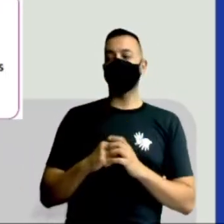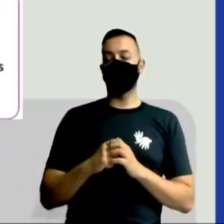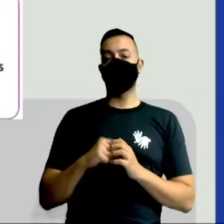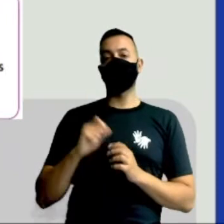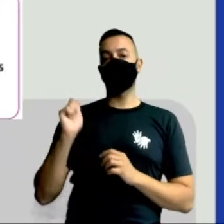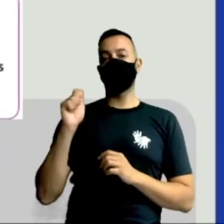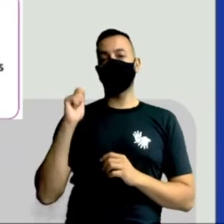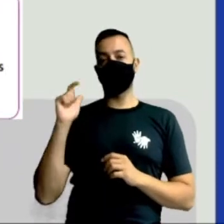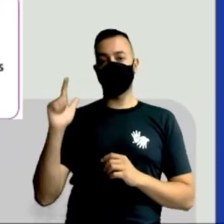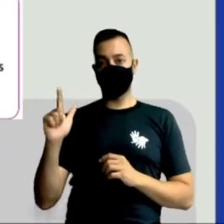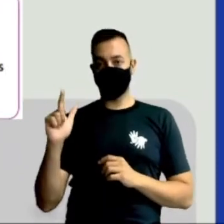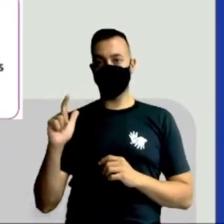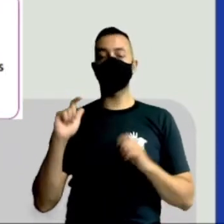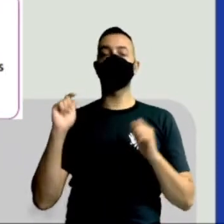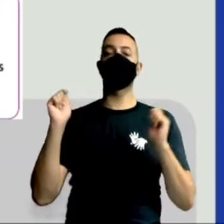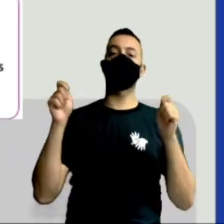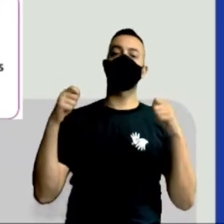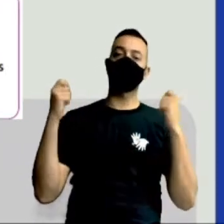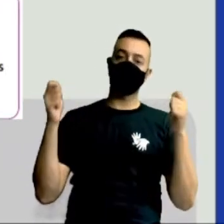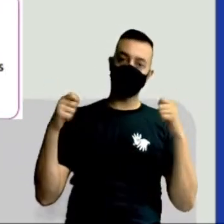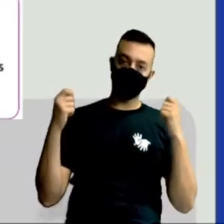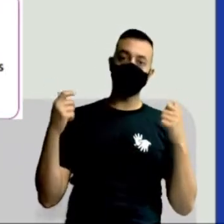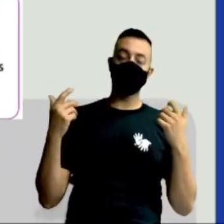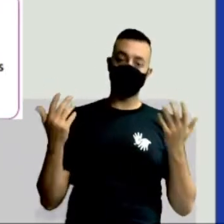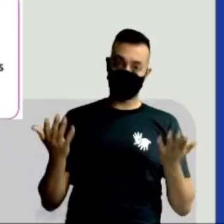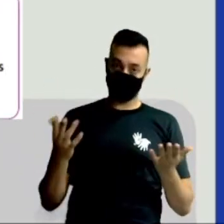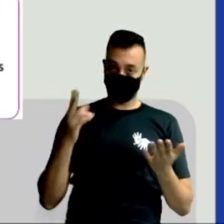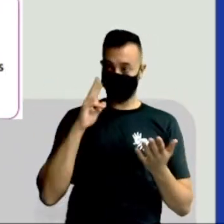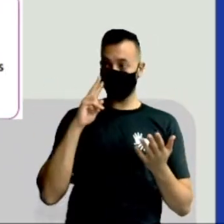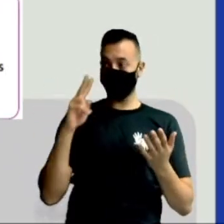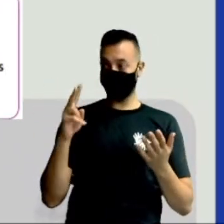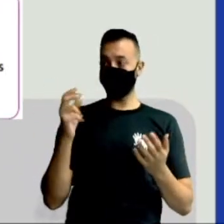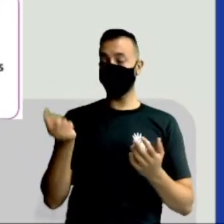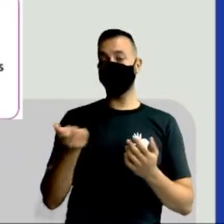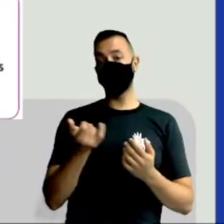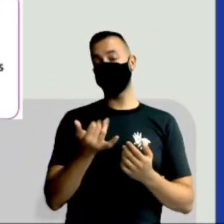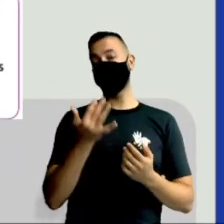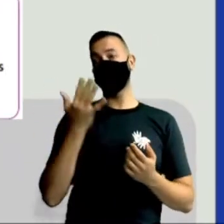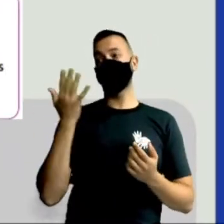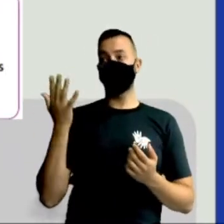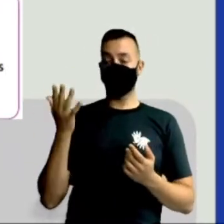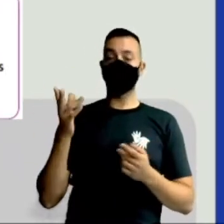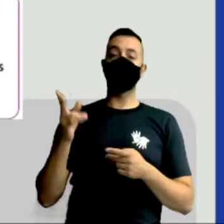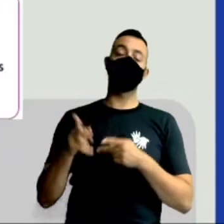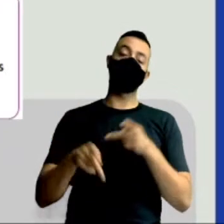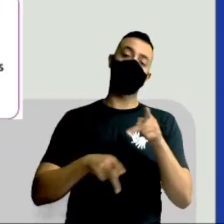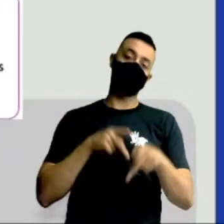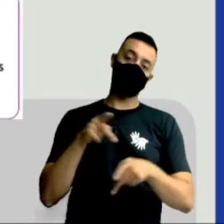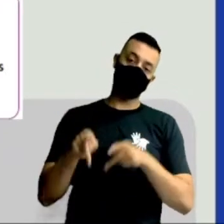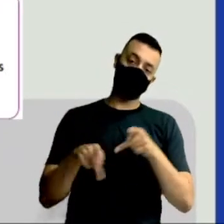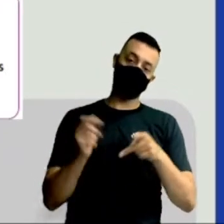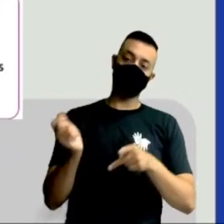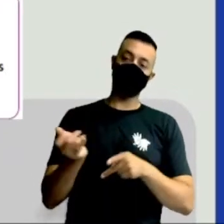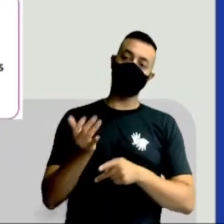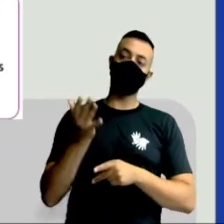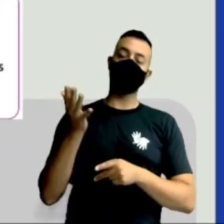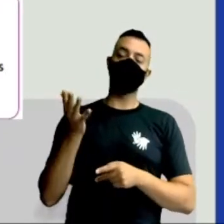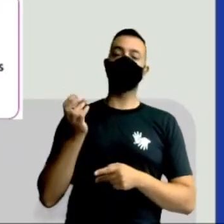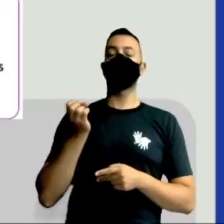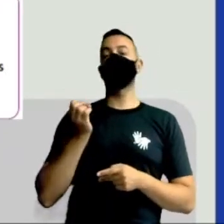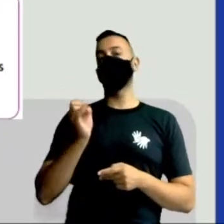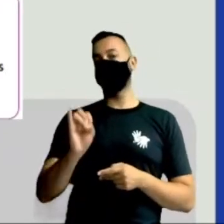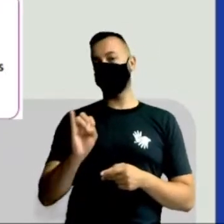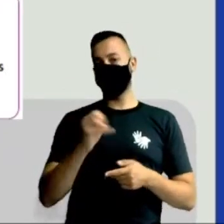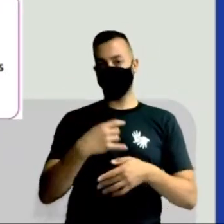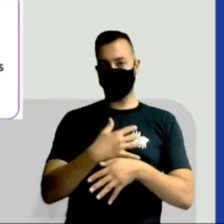e Lima, Caruaru. Então, você pode ir vendo aqui pela quantidade da população, se ela é